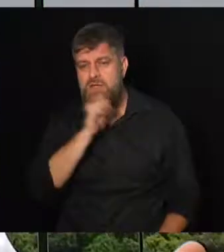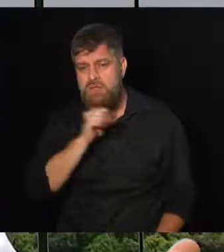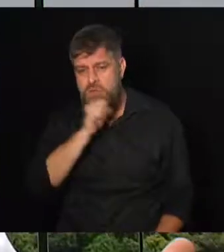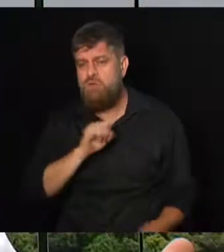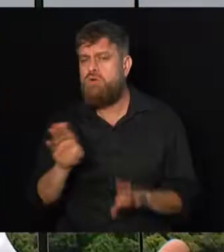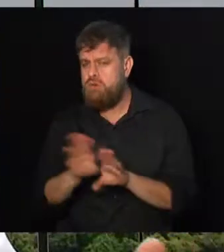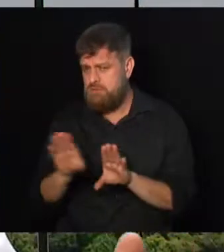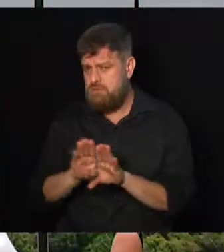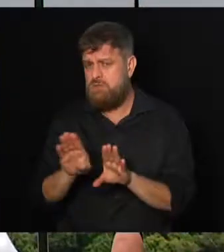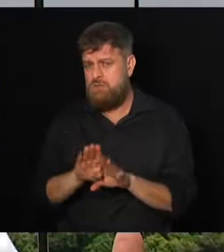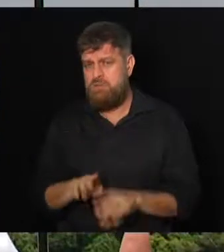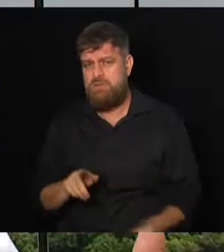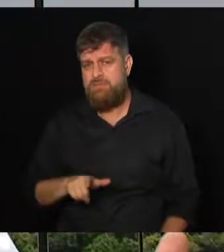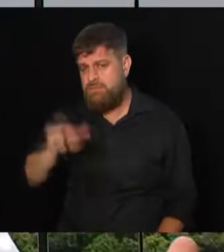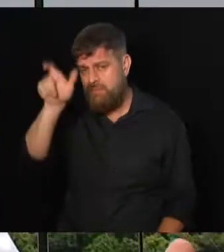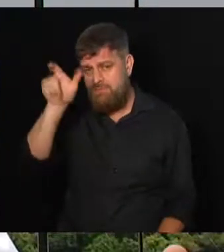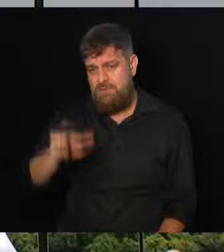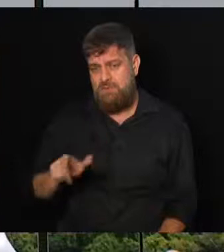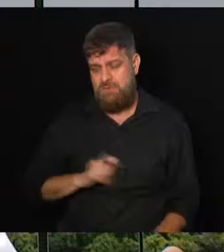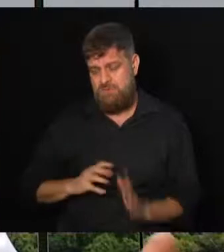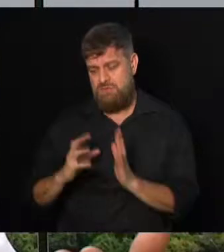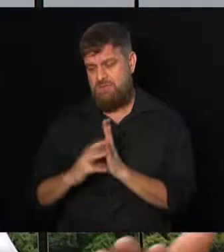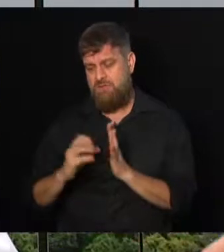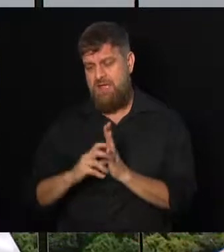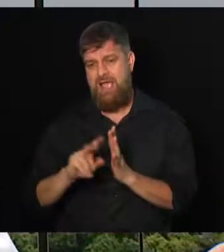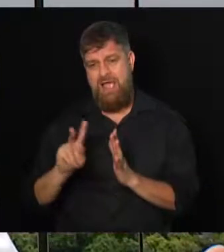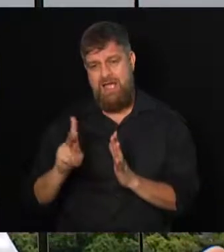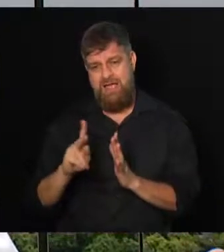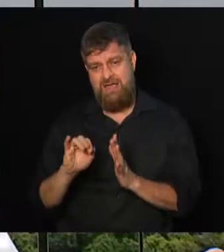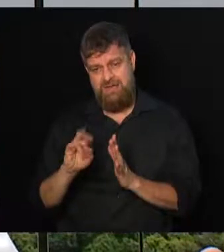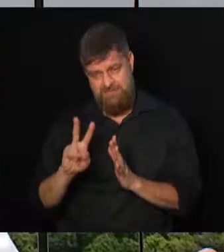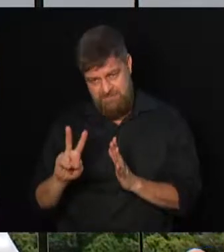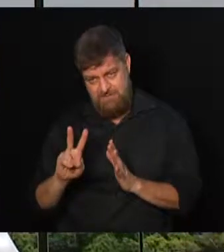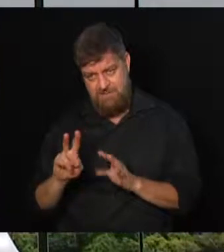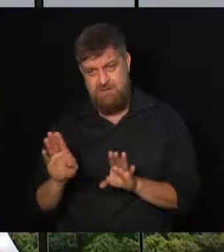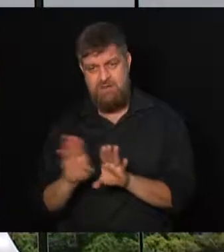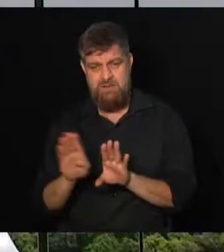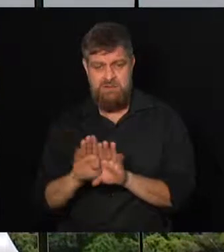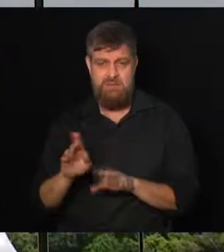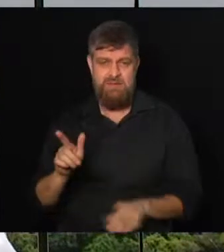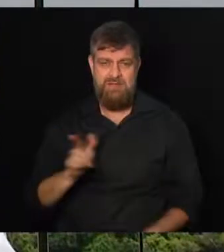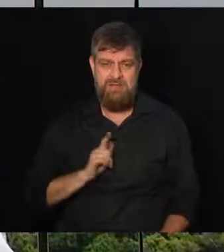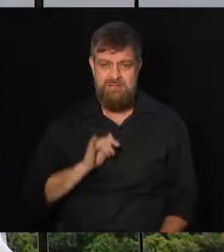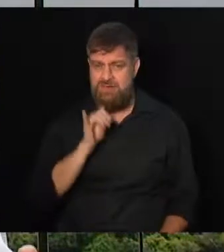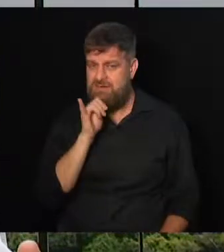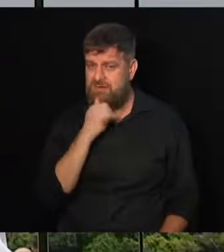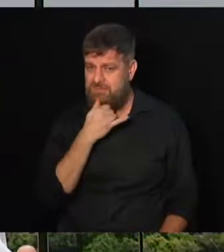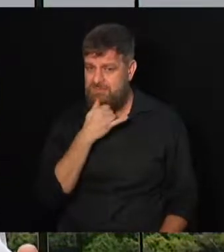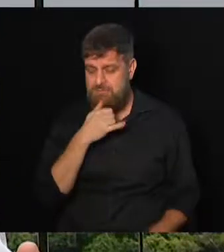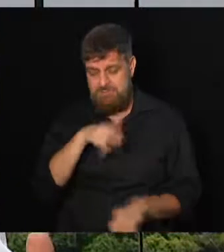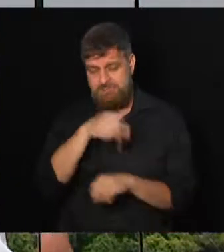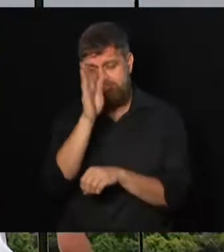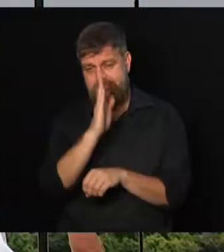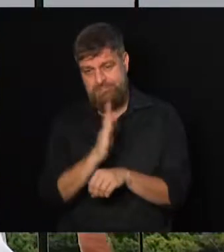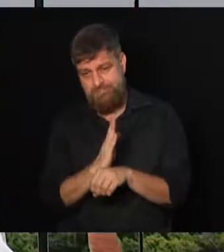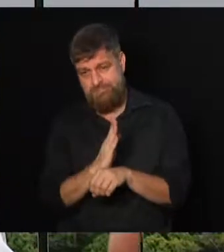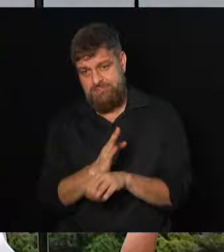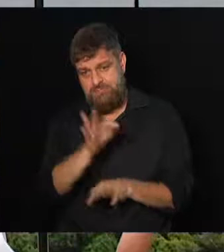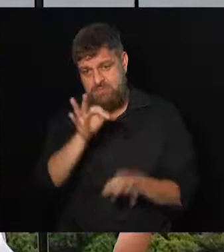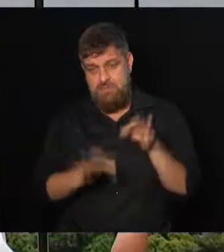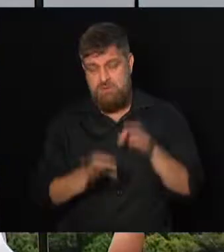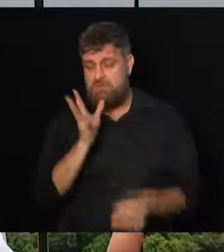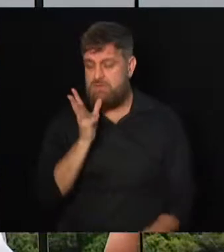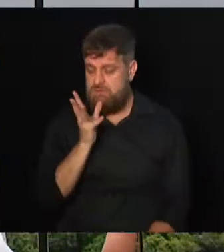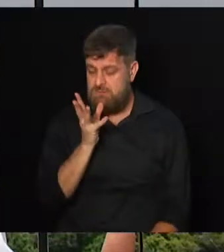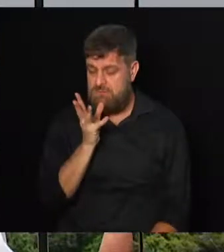entendeu? O paciente com HIV, existe isso, mas é que, infelizmente, no Brasil, a justiça é